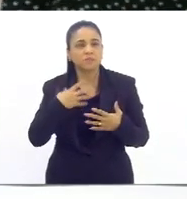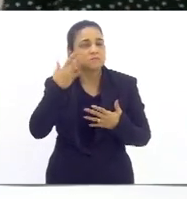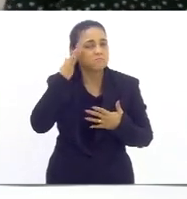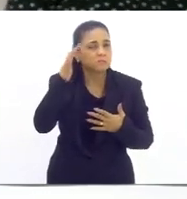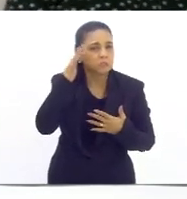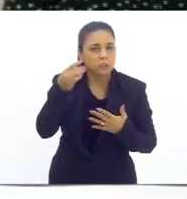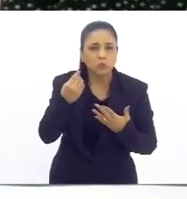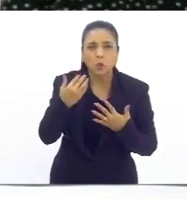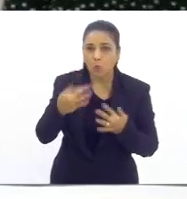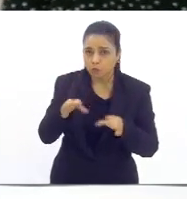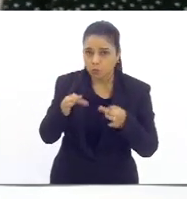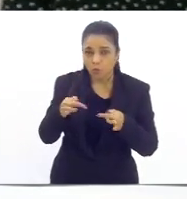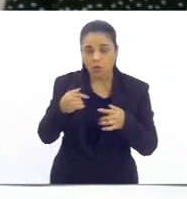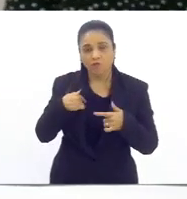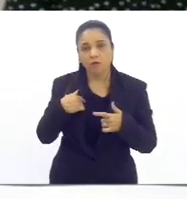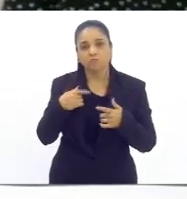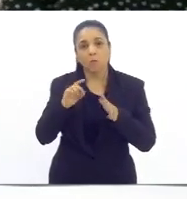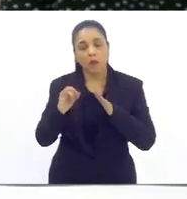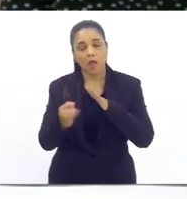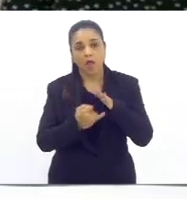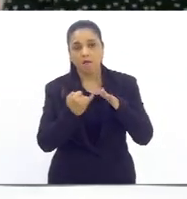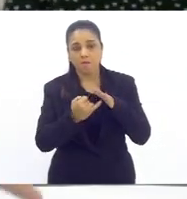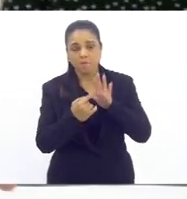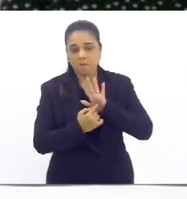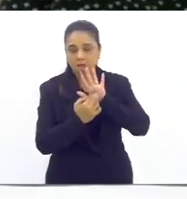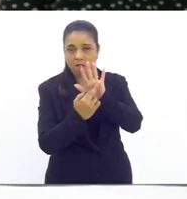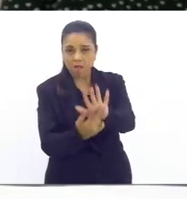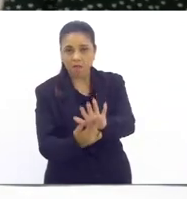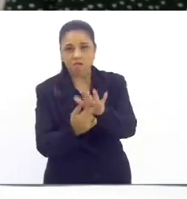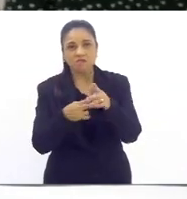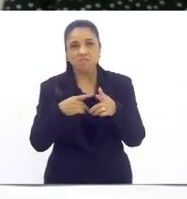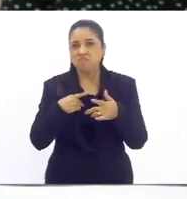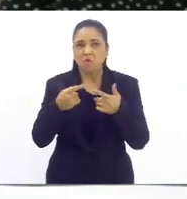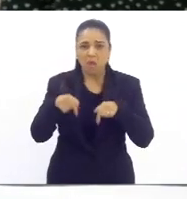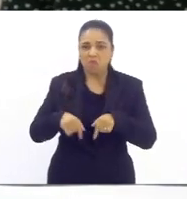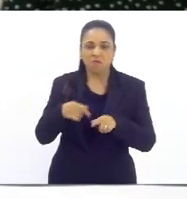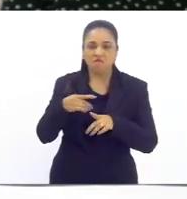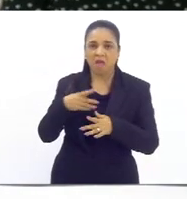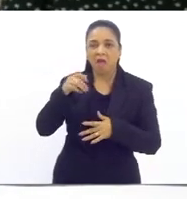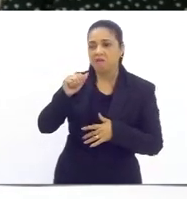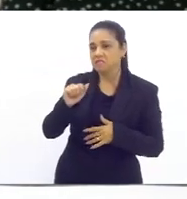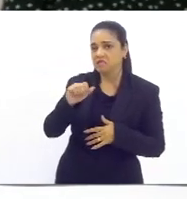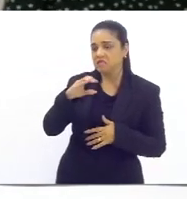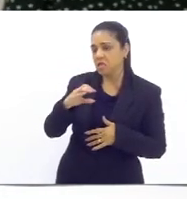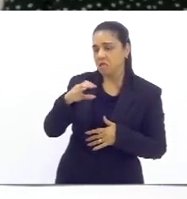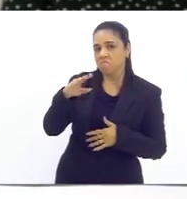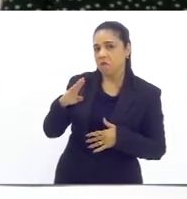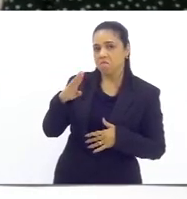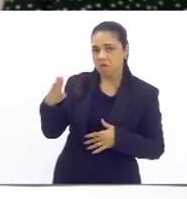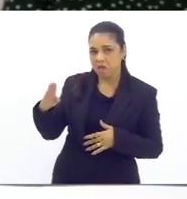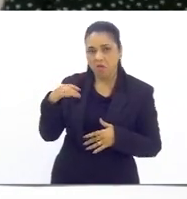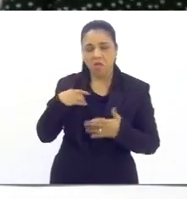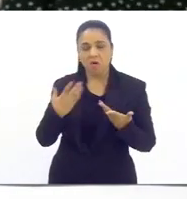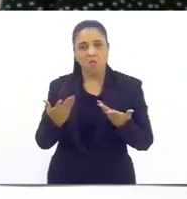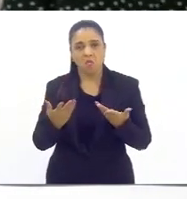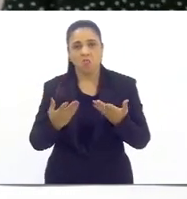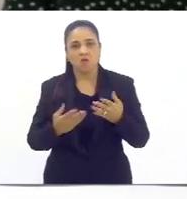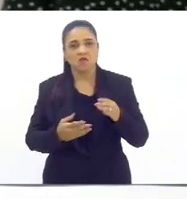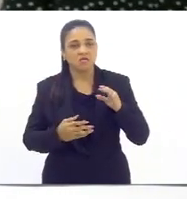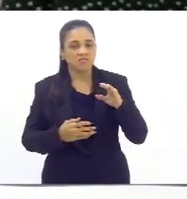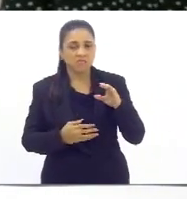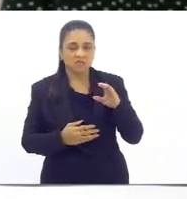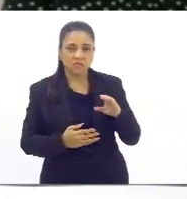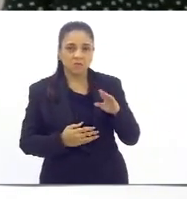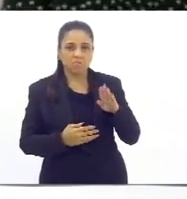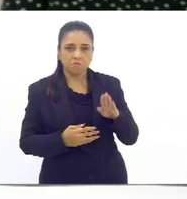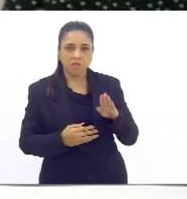enquanto né a pele Mas eu não estou aqui para falar de cbd de CBG eu tô aqui para falar de substâncias que muitas vezes